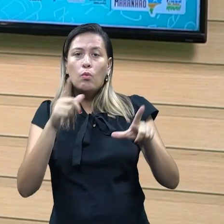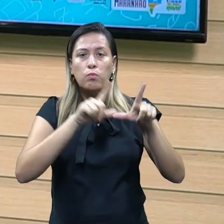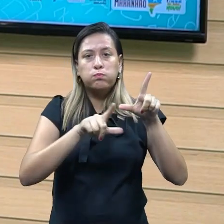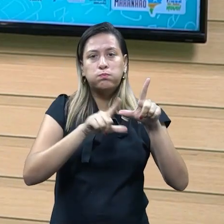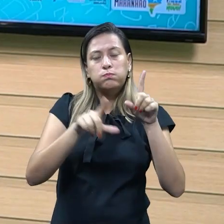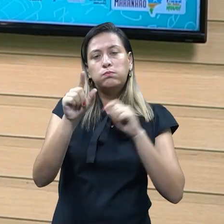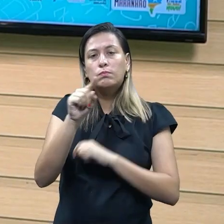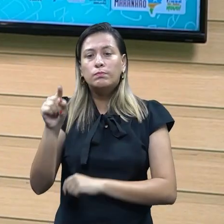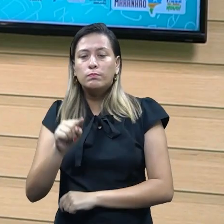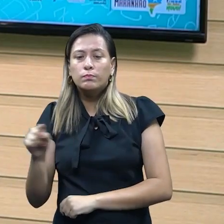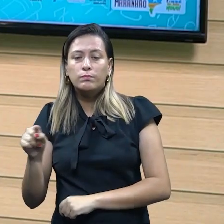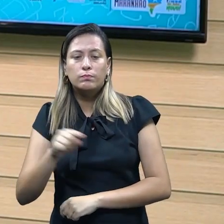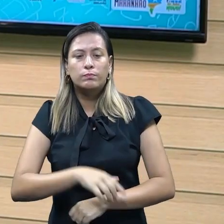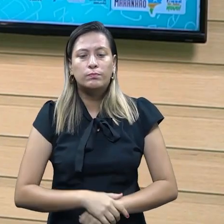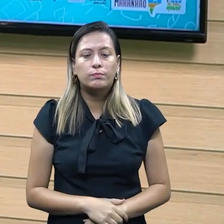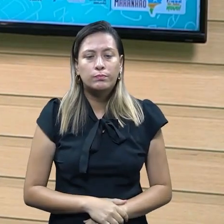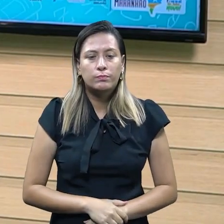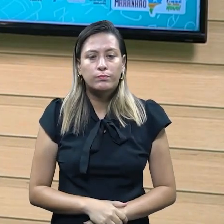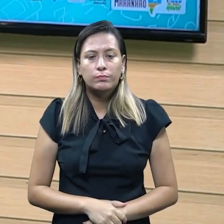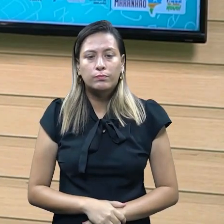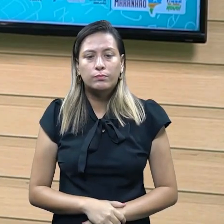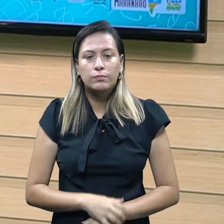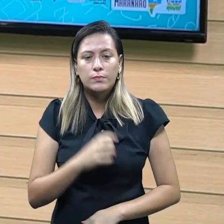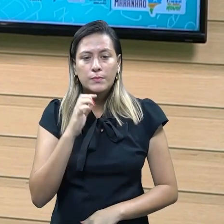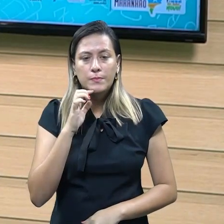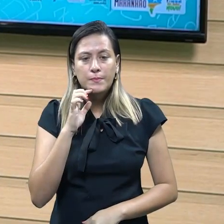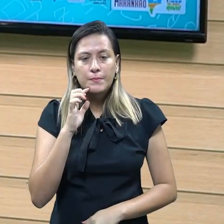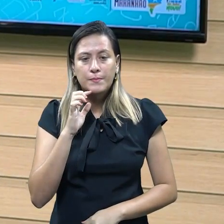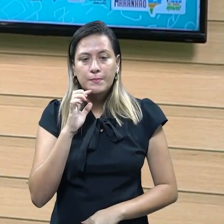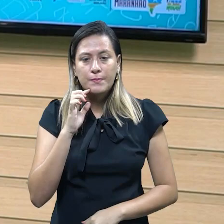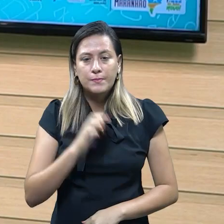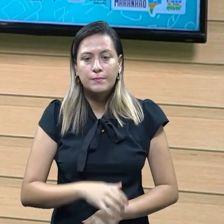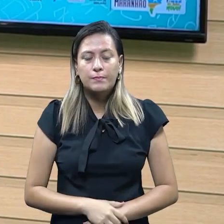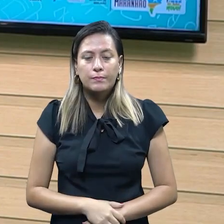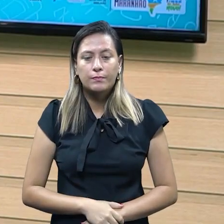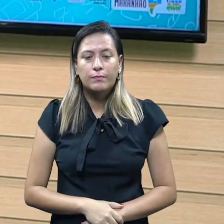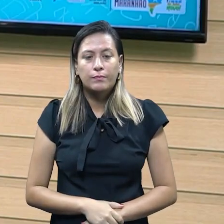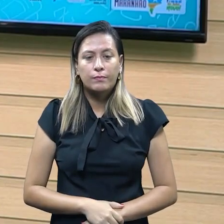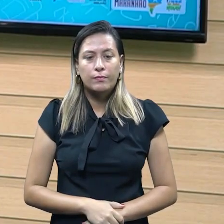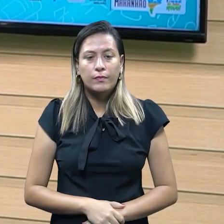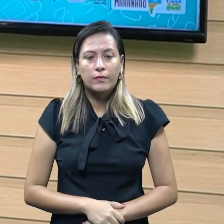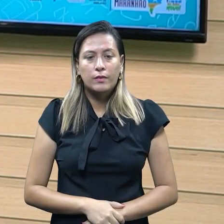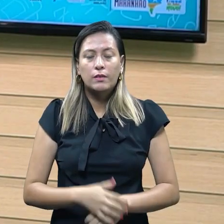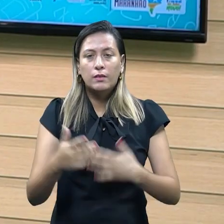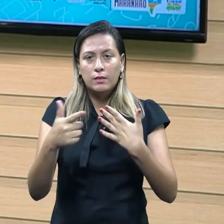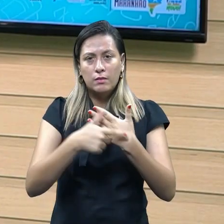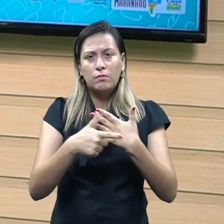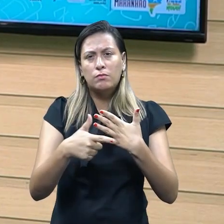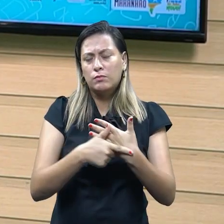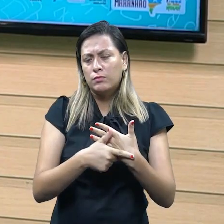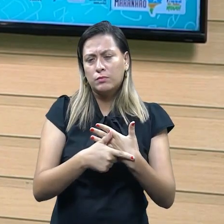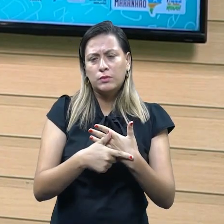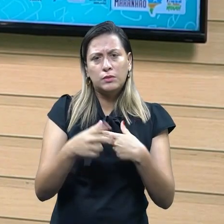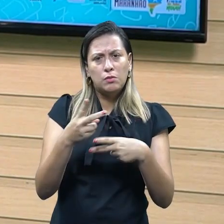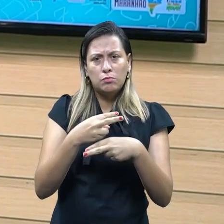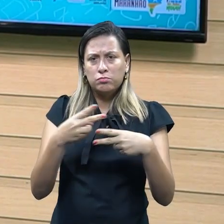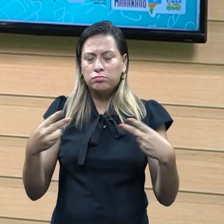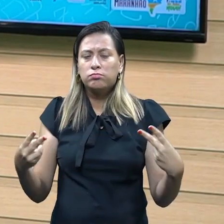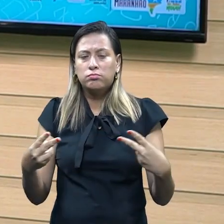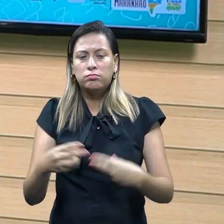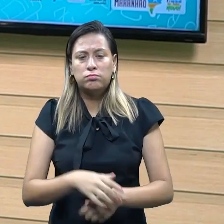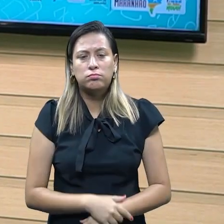aqui. A letra Z vai dar acesso ao comando zoom e todas as funções do zoom que nós vamos aprender